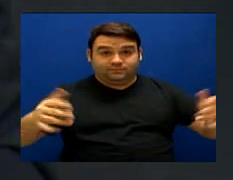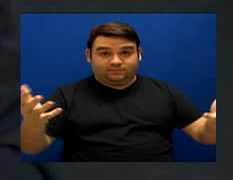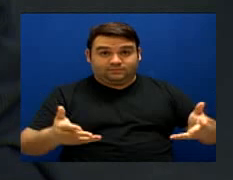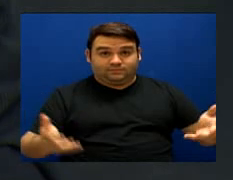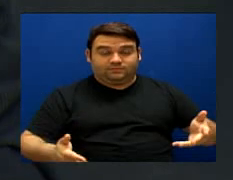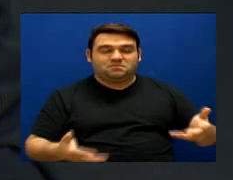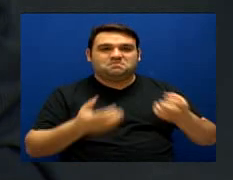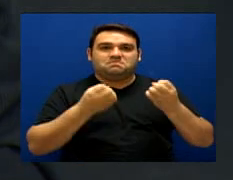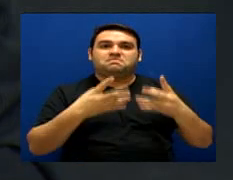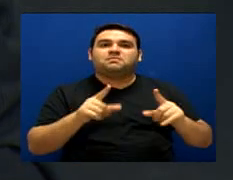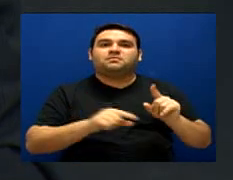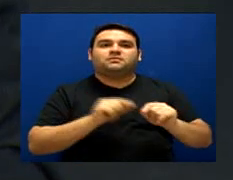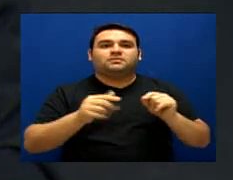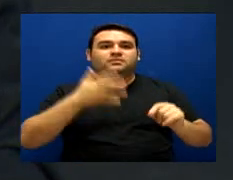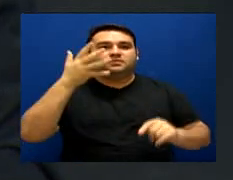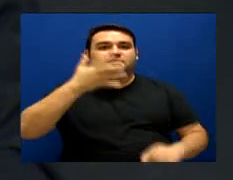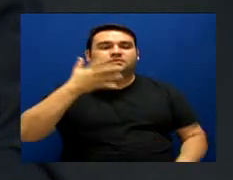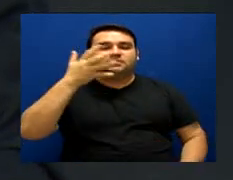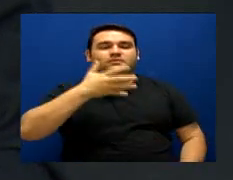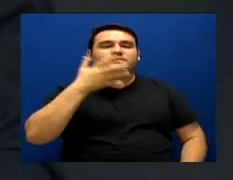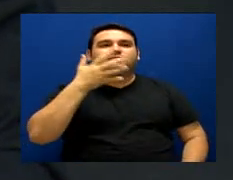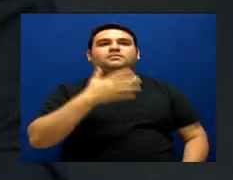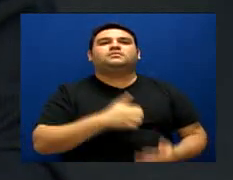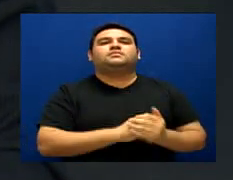eu acho que vale a pena uma palavra, Gessé,